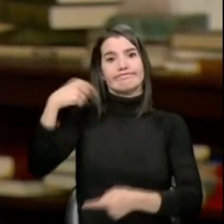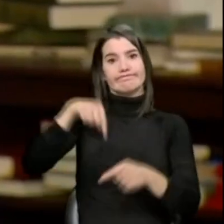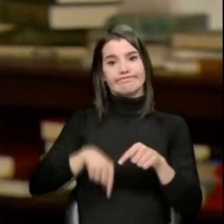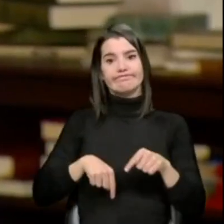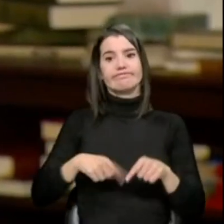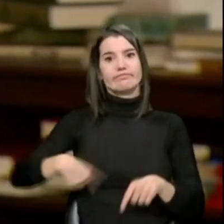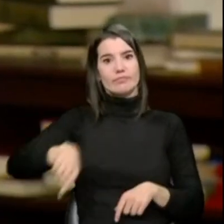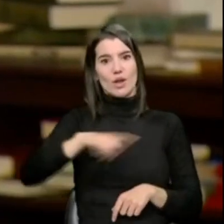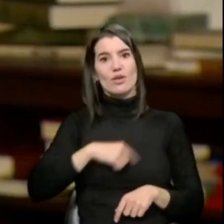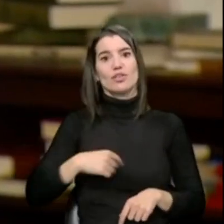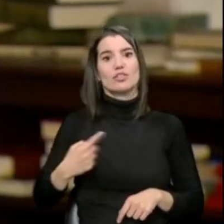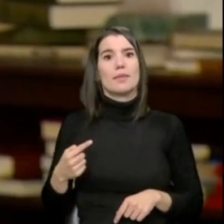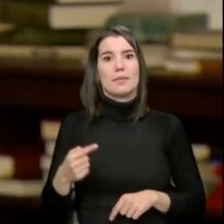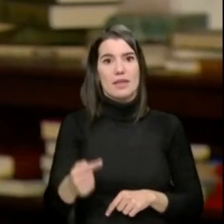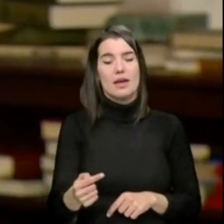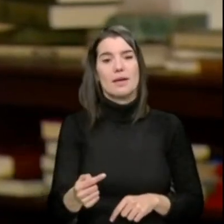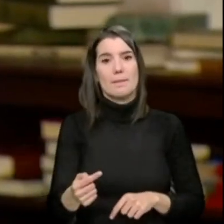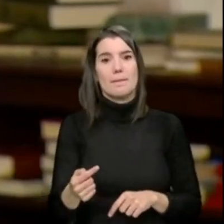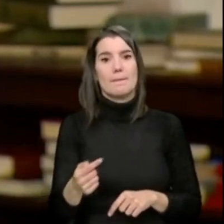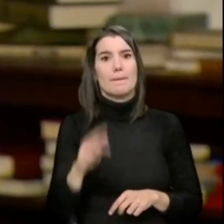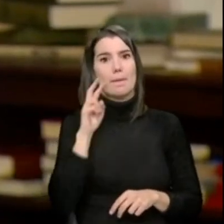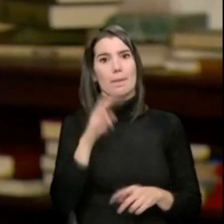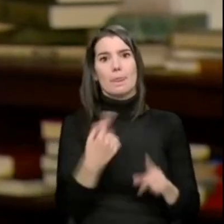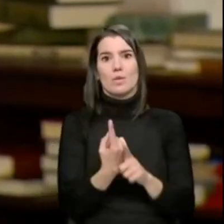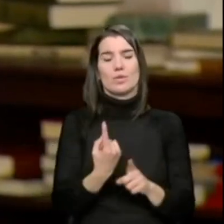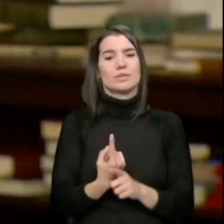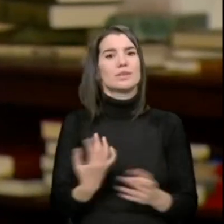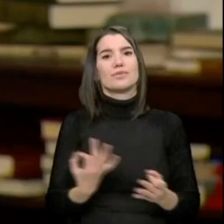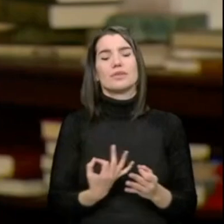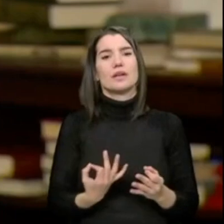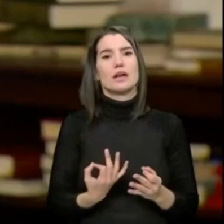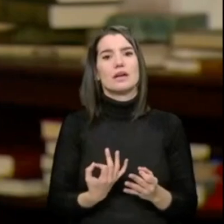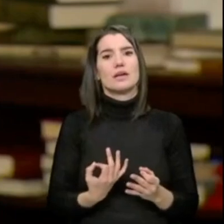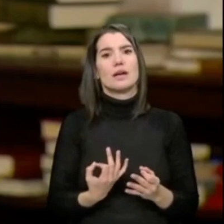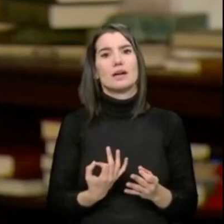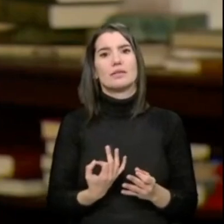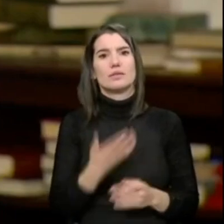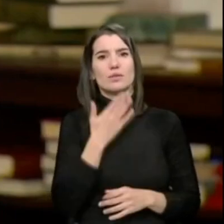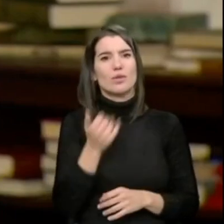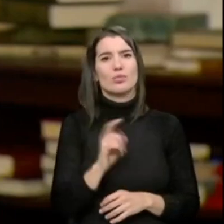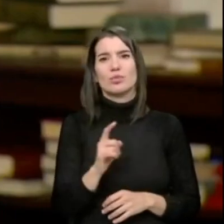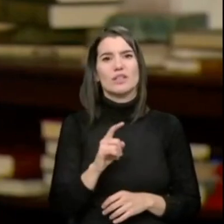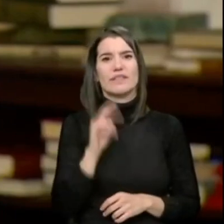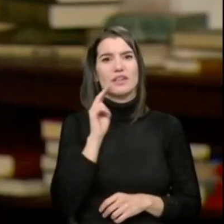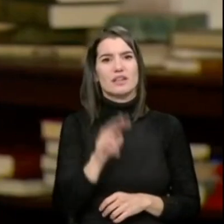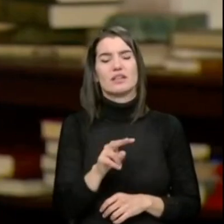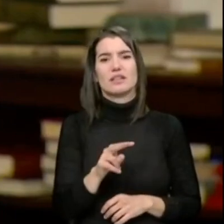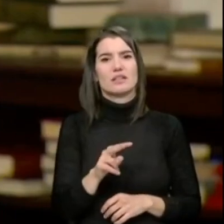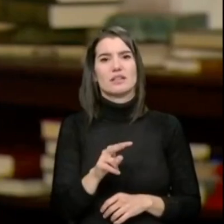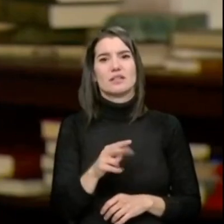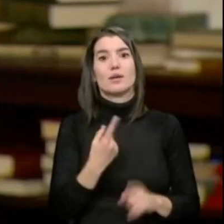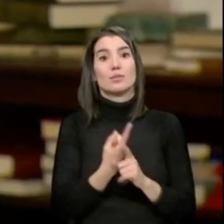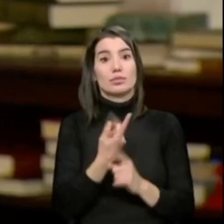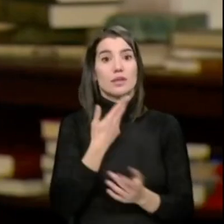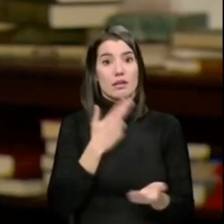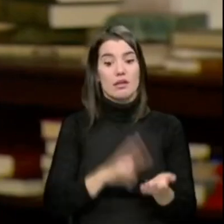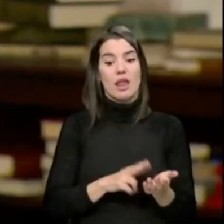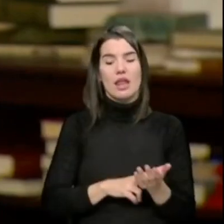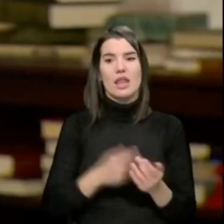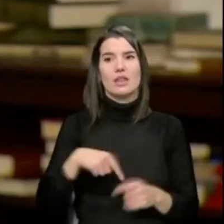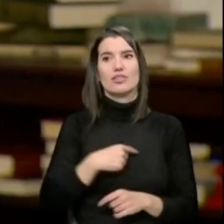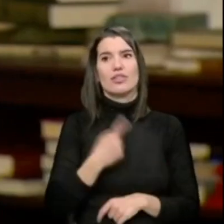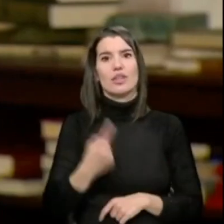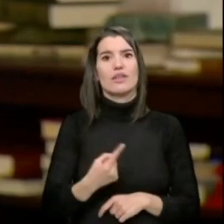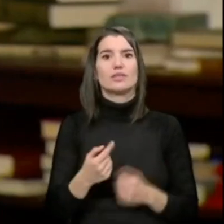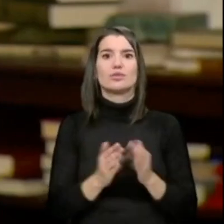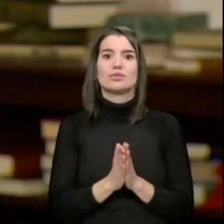no dia-a-dia, vemos coisas que realmente não é bonito de se ver, quando na realidade devemos ser